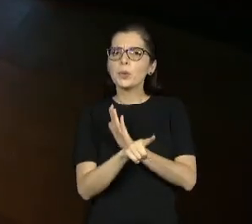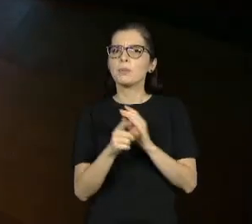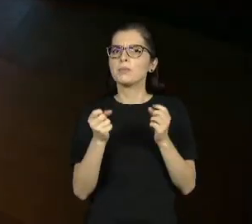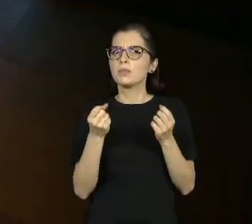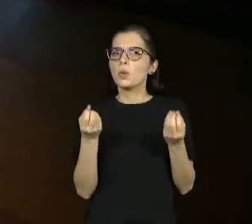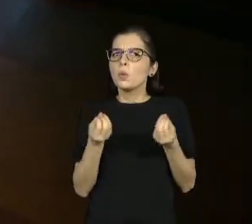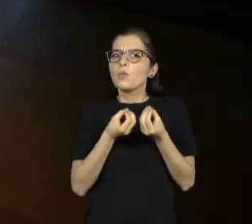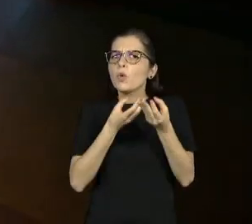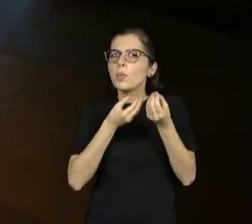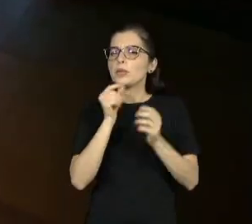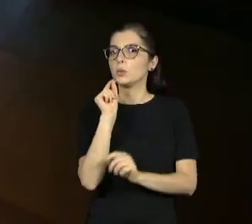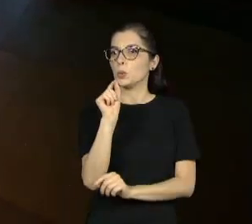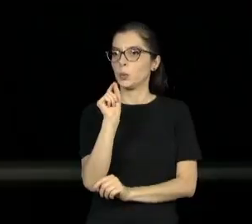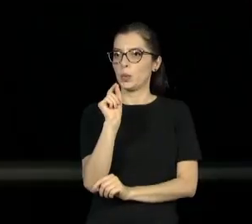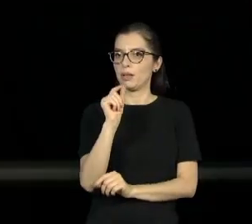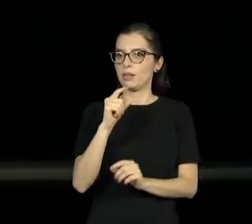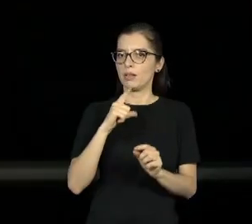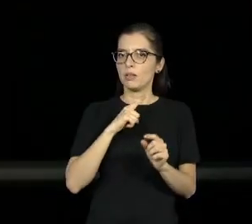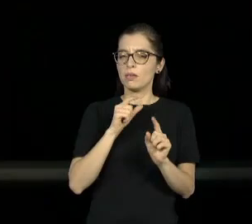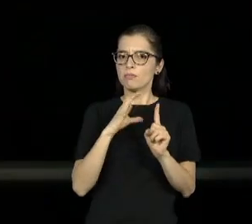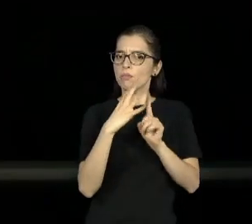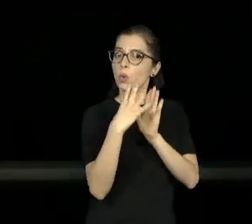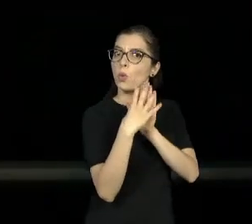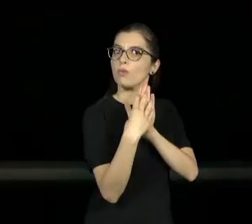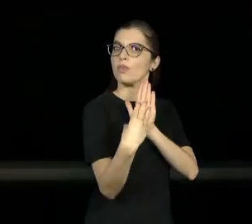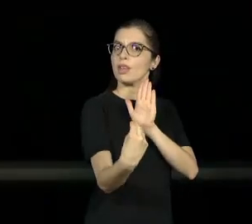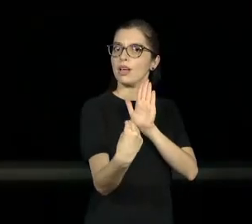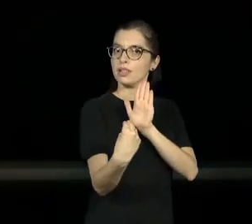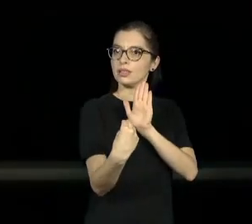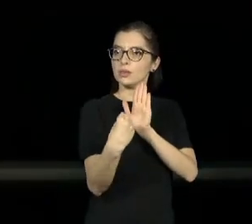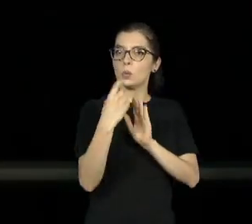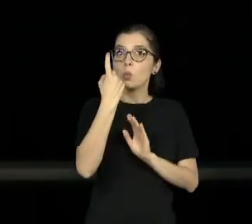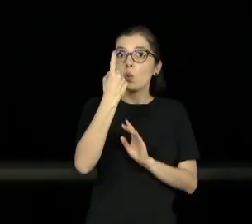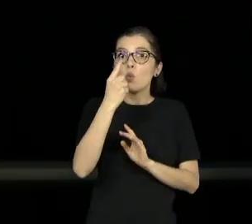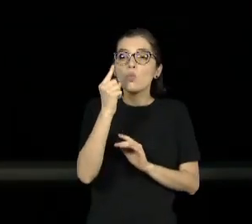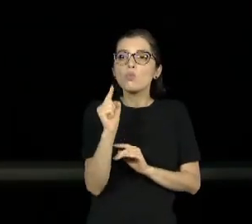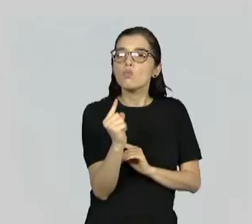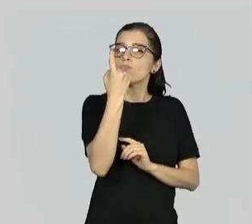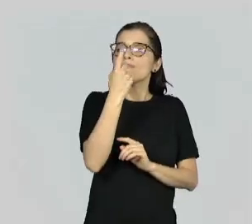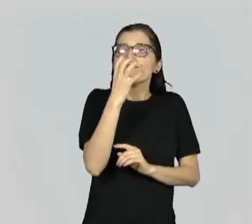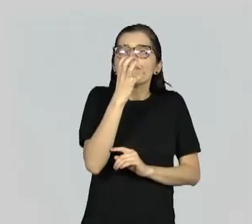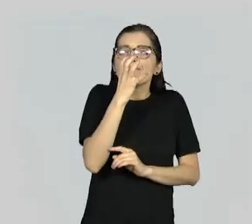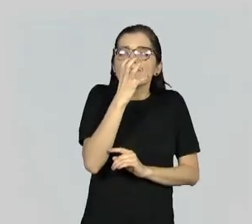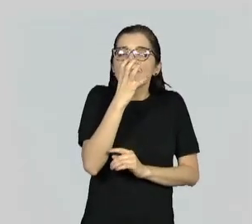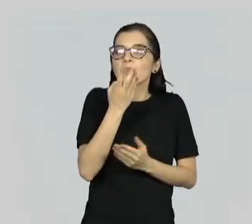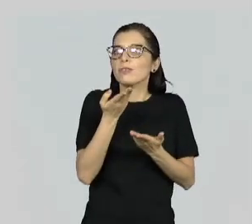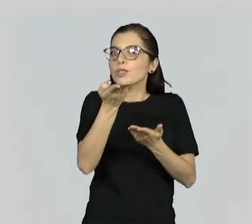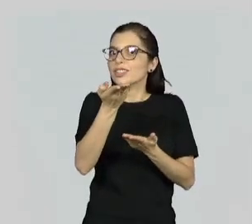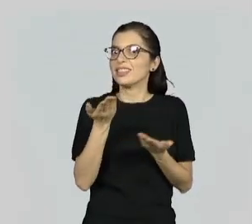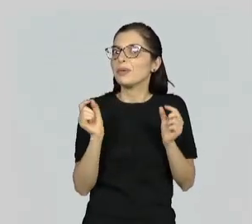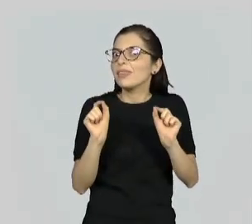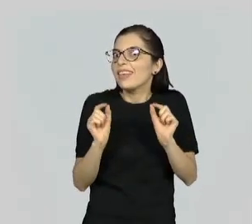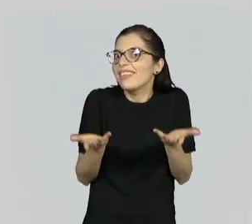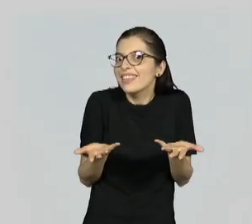um quadrinista por quem você tem uma especial admiração. Vamos ver quem é?